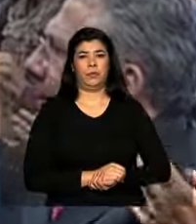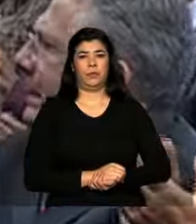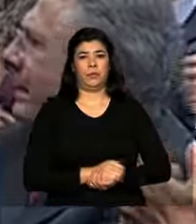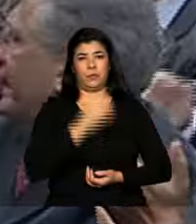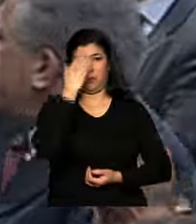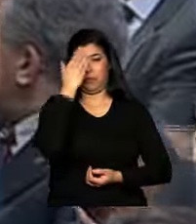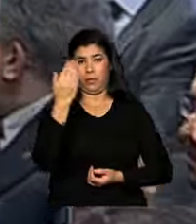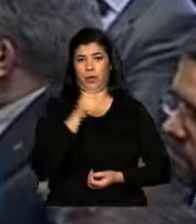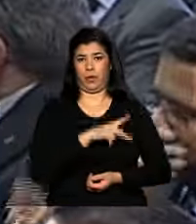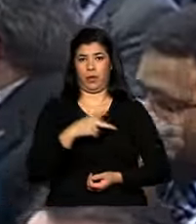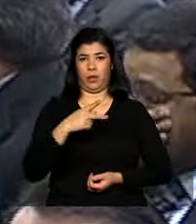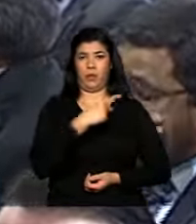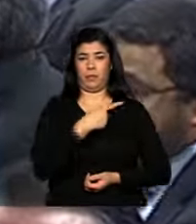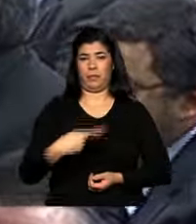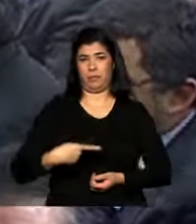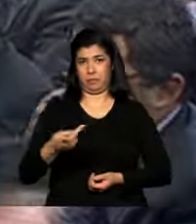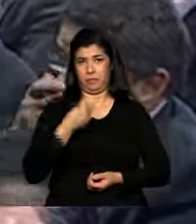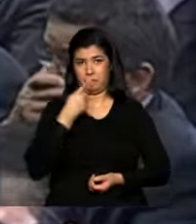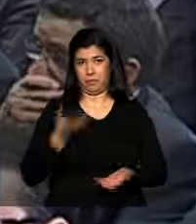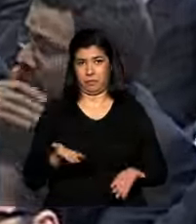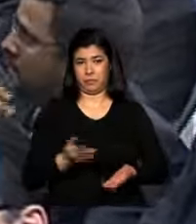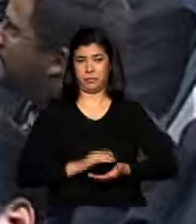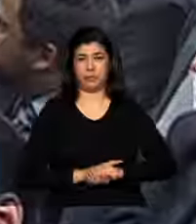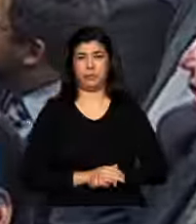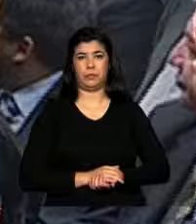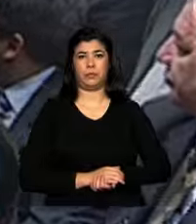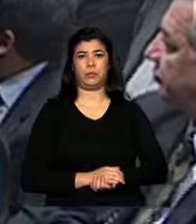Obrigado, presidente.